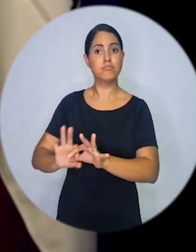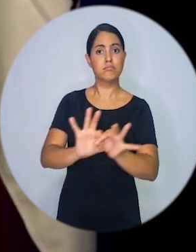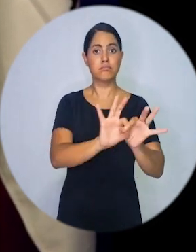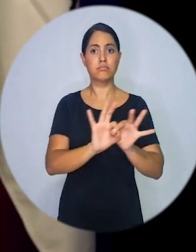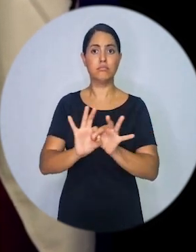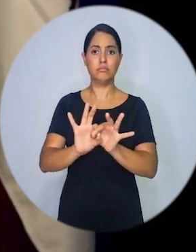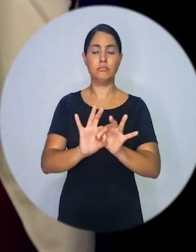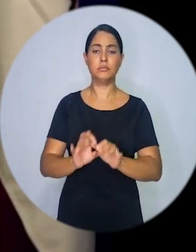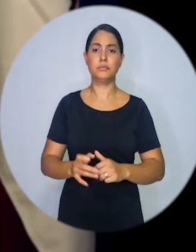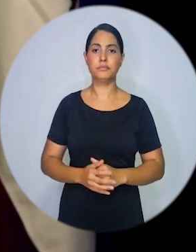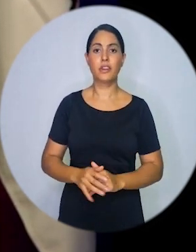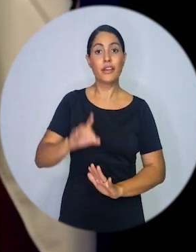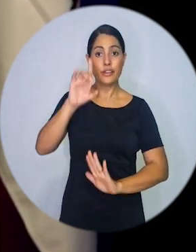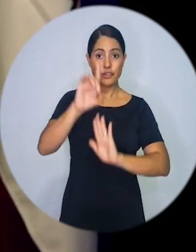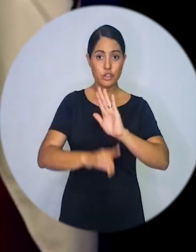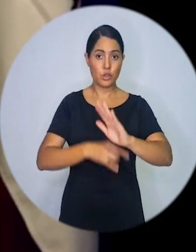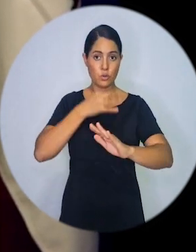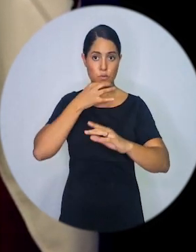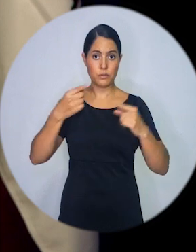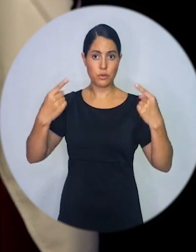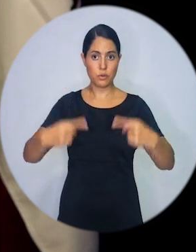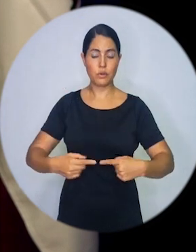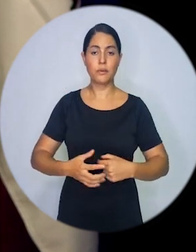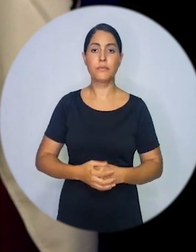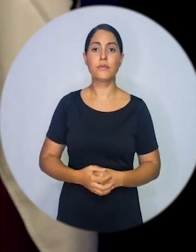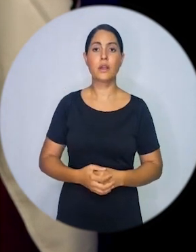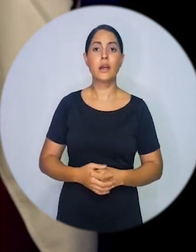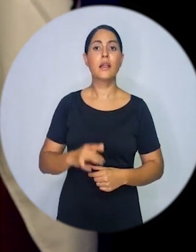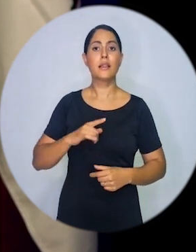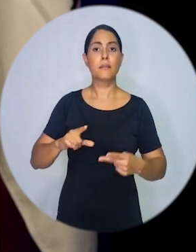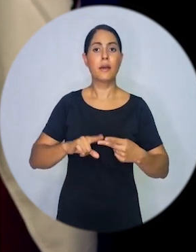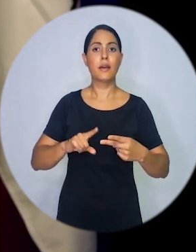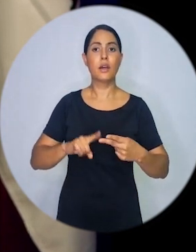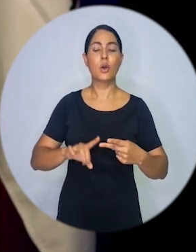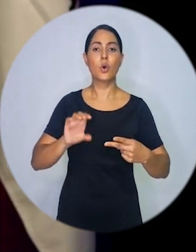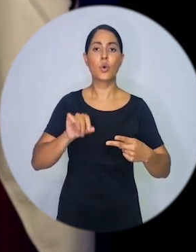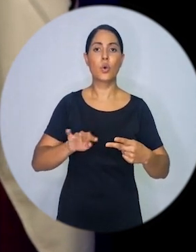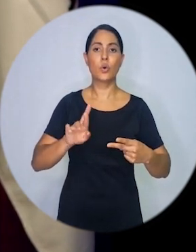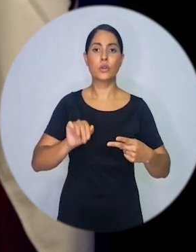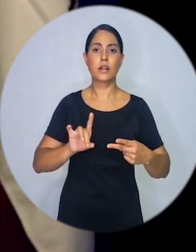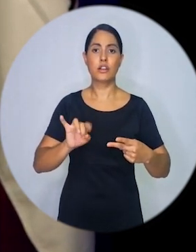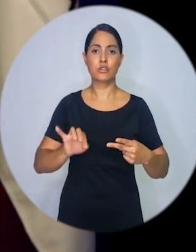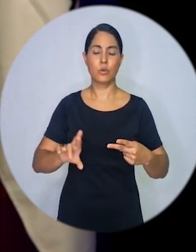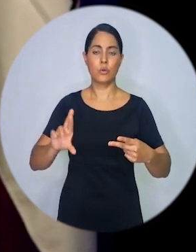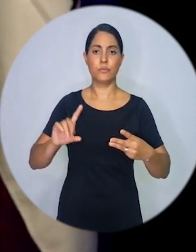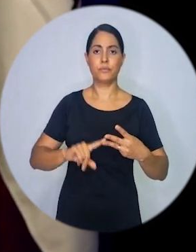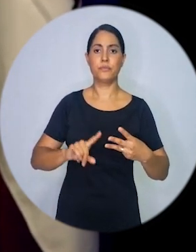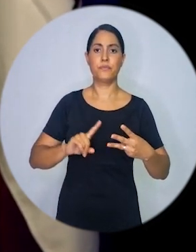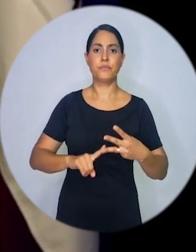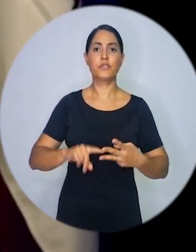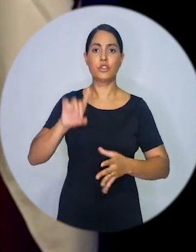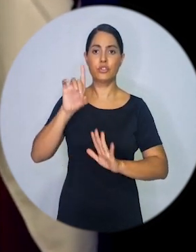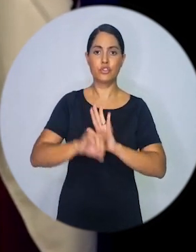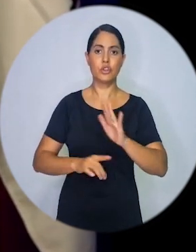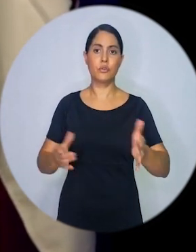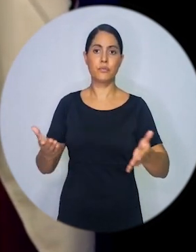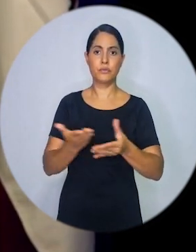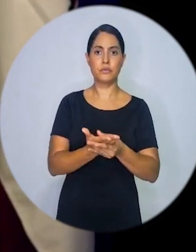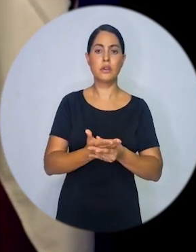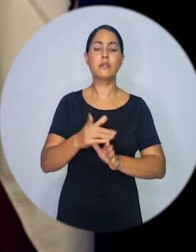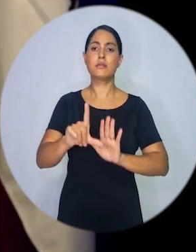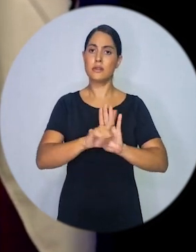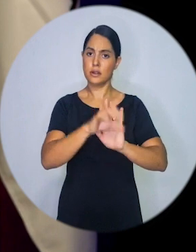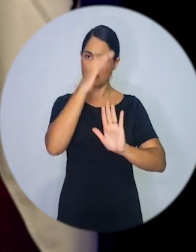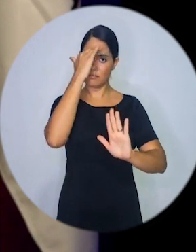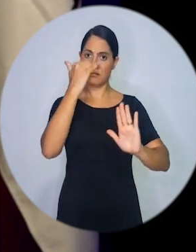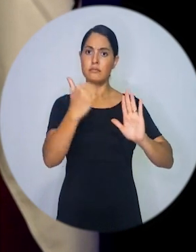à ampla defesa, ao contraditório, ao devido processo legal, os estandartes probatórios, a